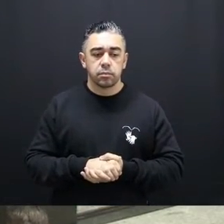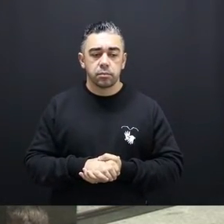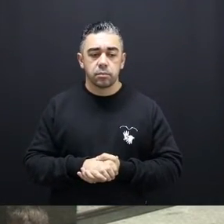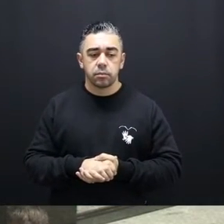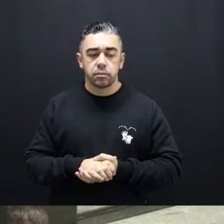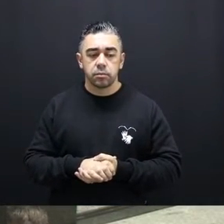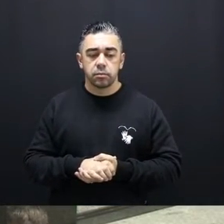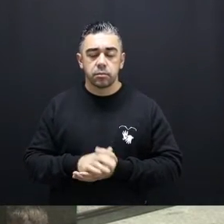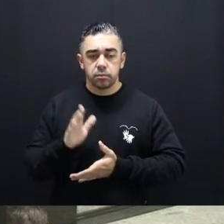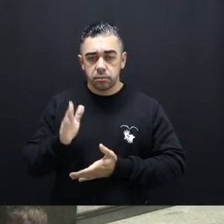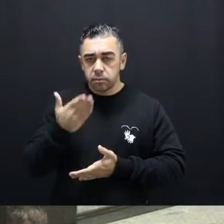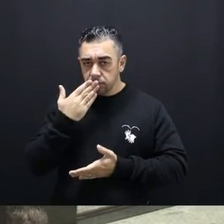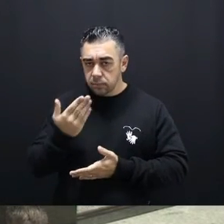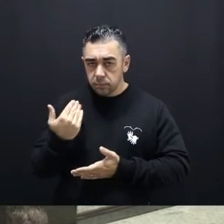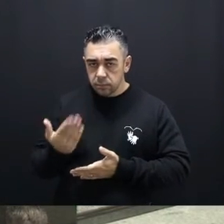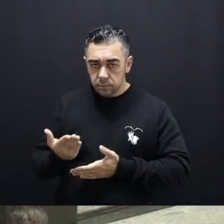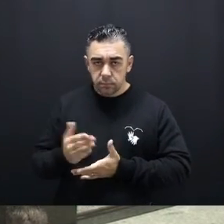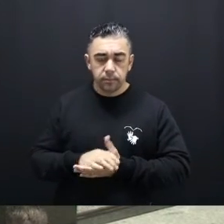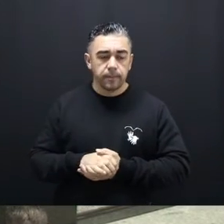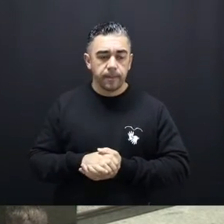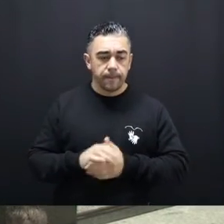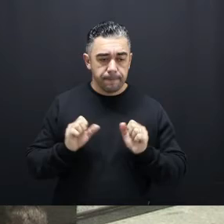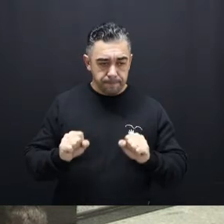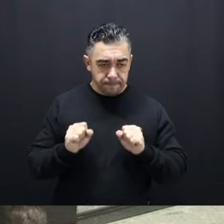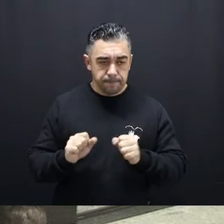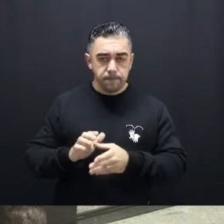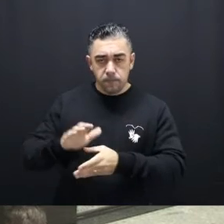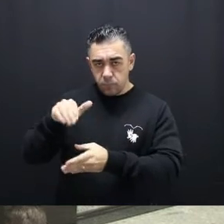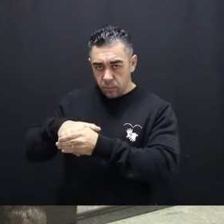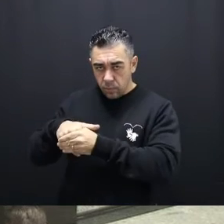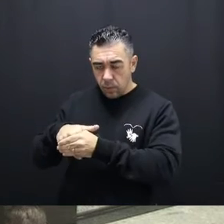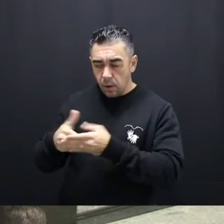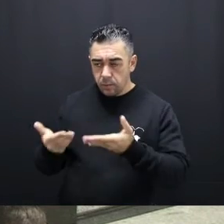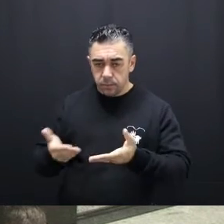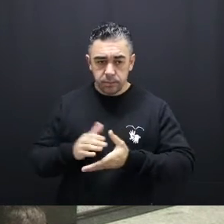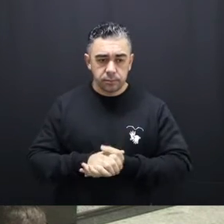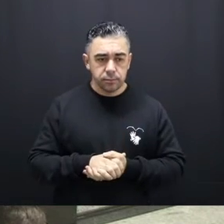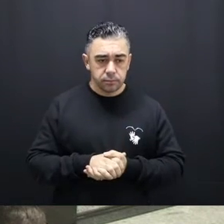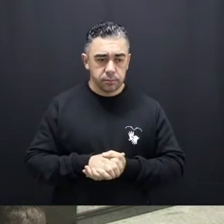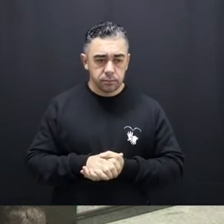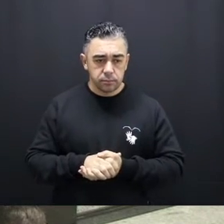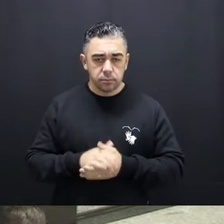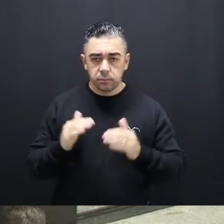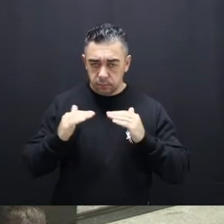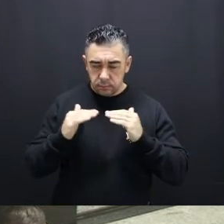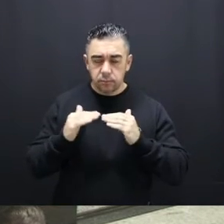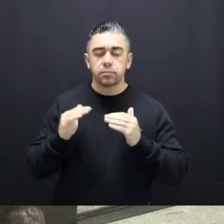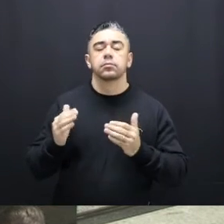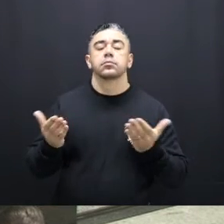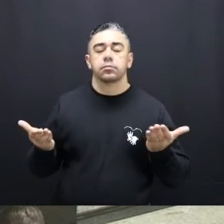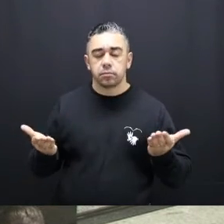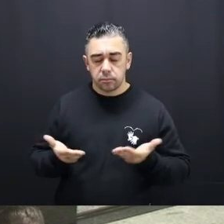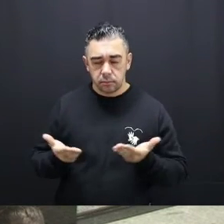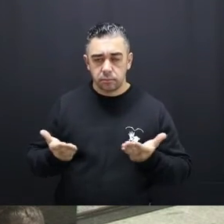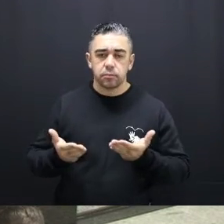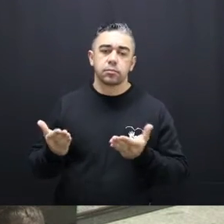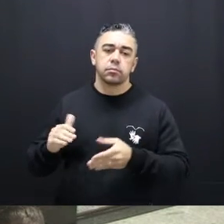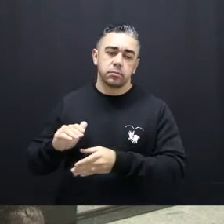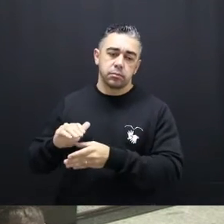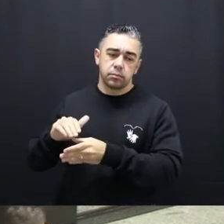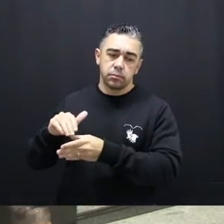é feita a solicitação podemos colocar em volta Sertão de acordo eu colocaremos